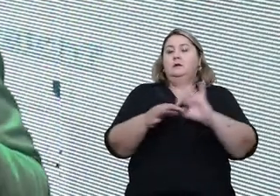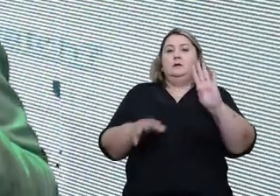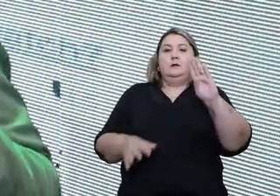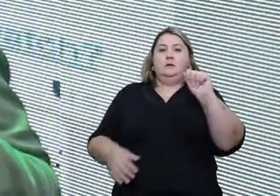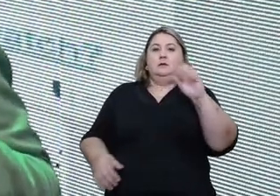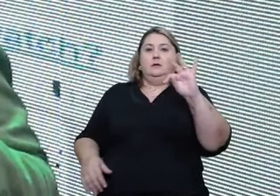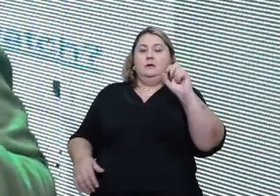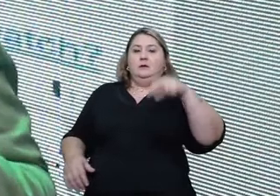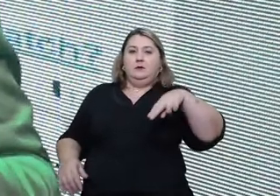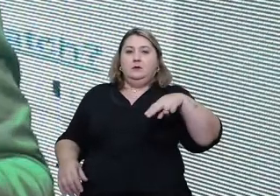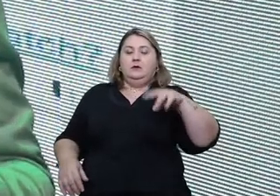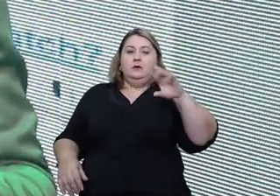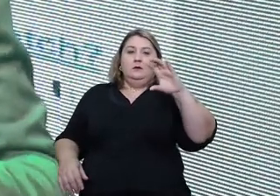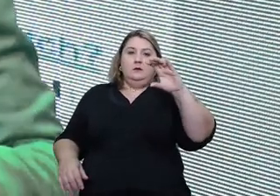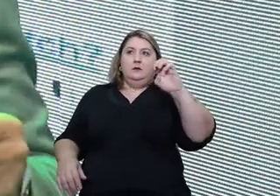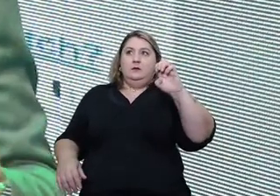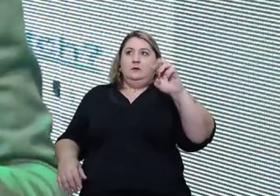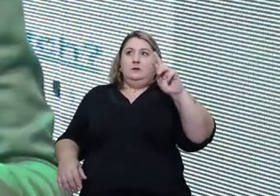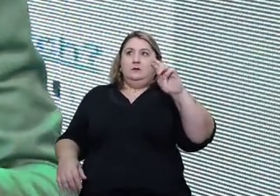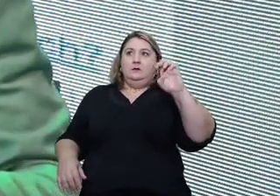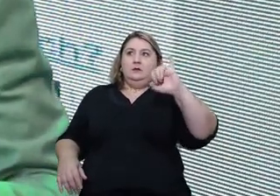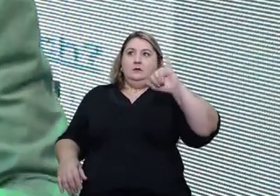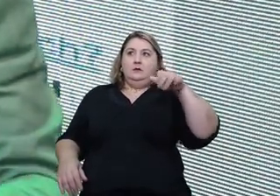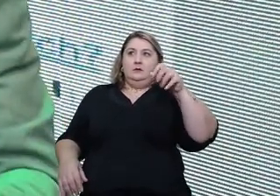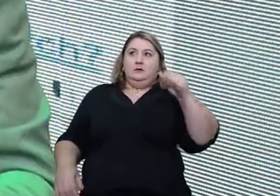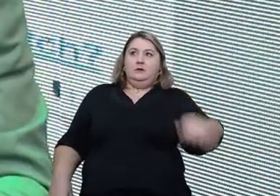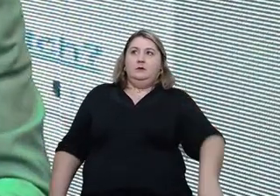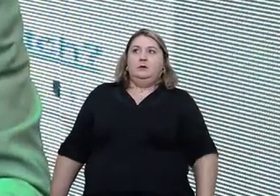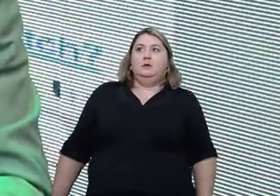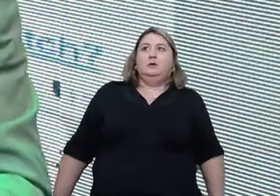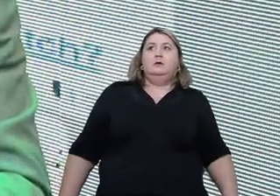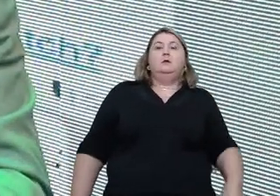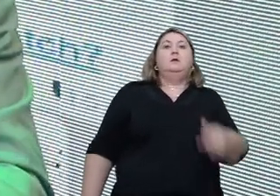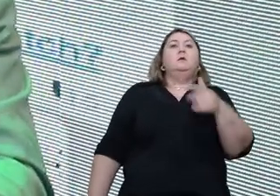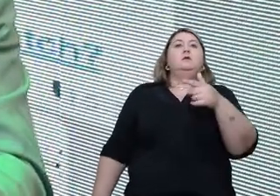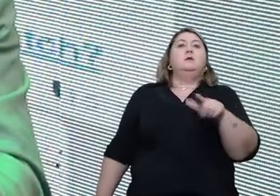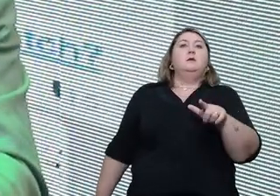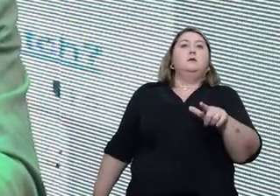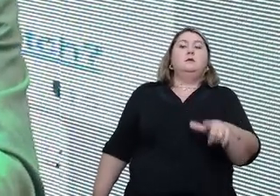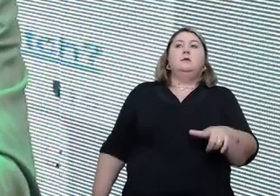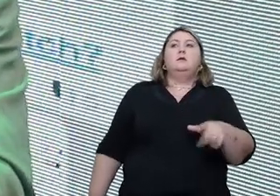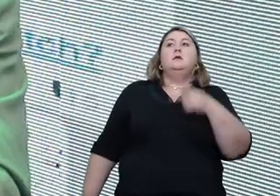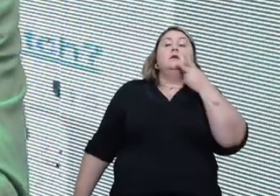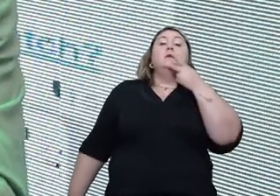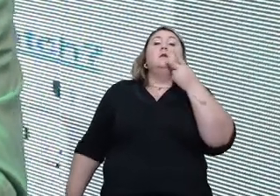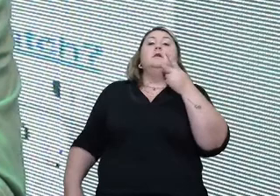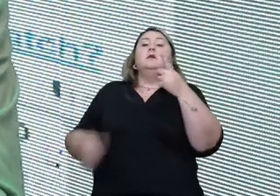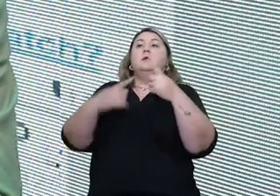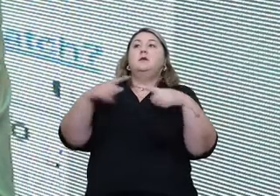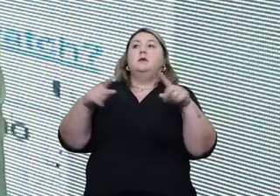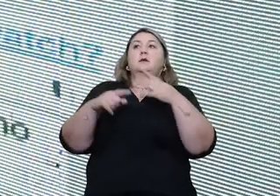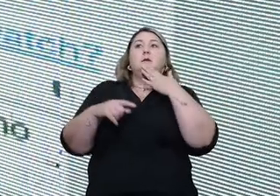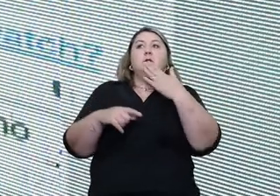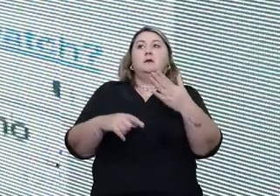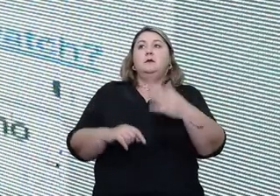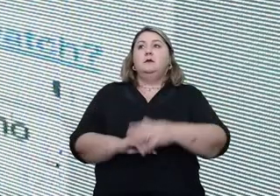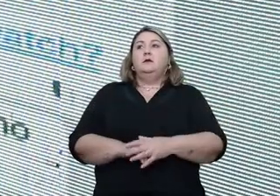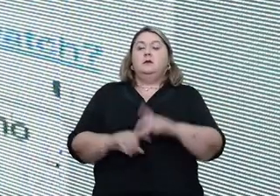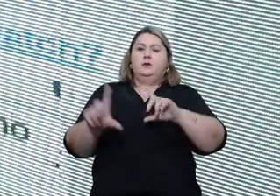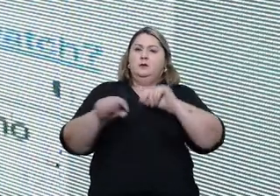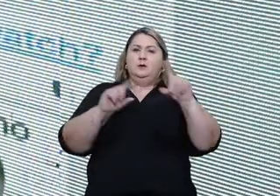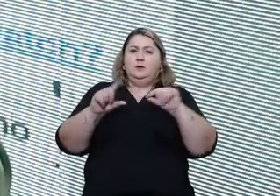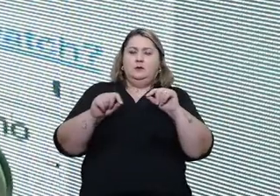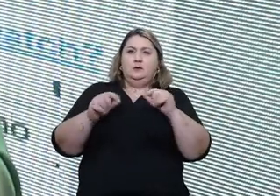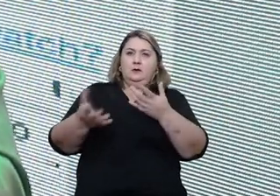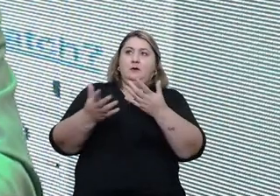pedindo batom de cereja de novo. A gente cantou, mas deu um bug aí no som, então a gente canta de novo. Vou falar aqui várias músicas que pediram. E aí o Vitor e o